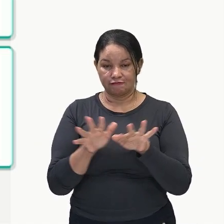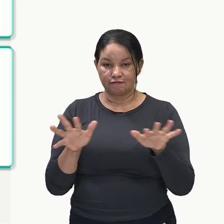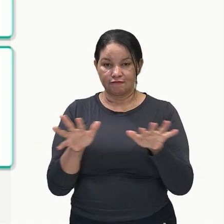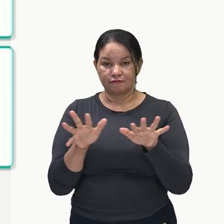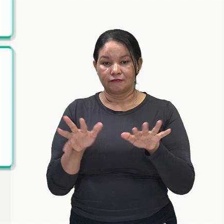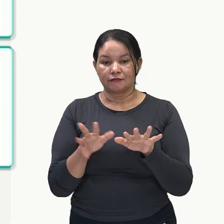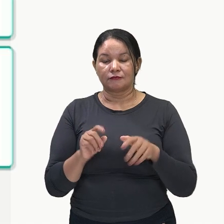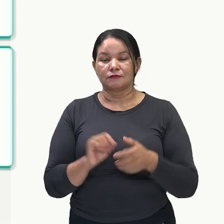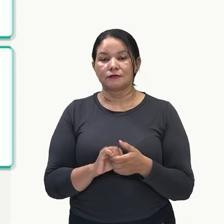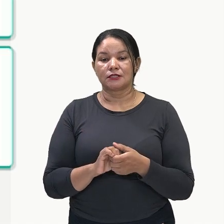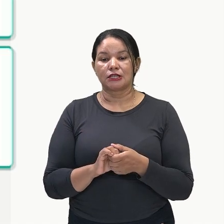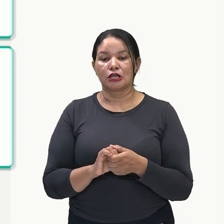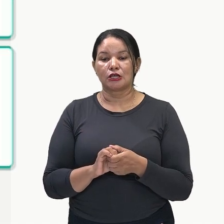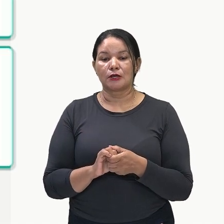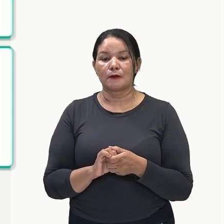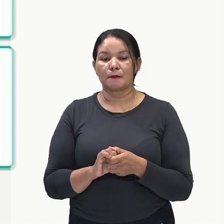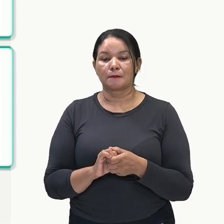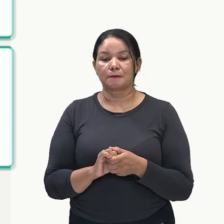precisa